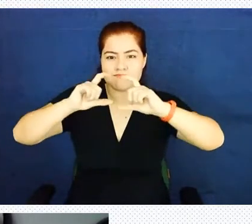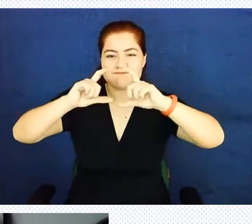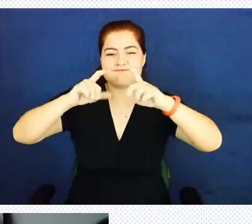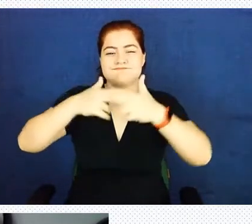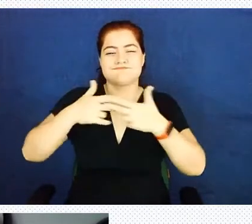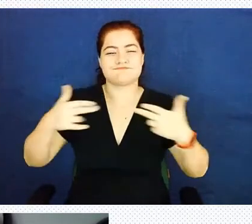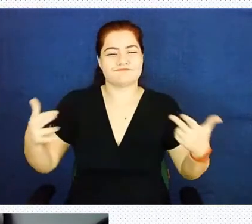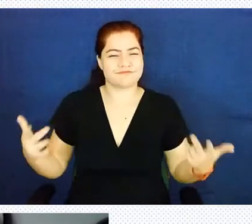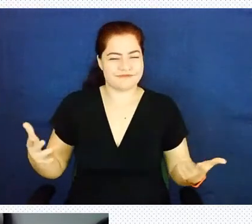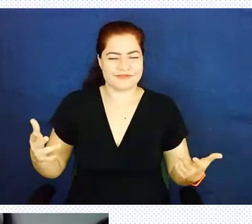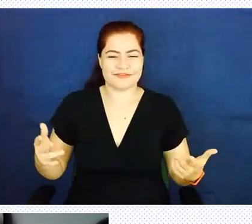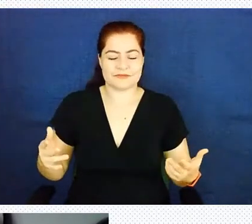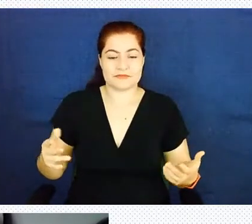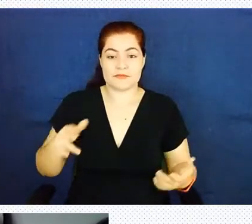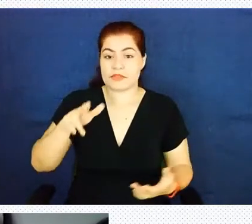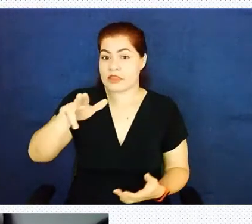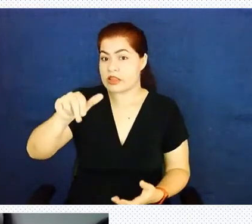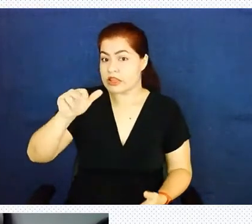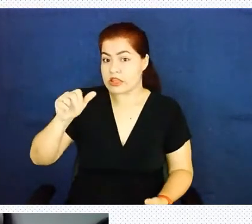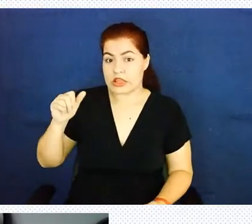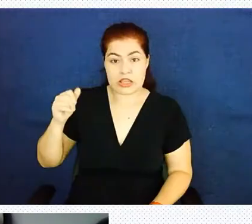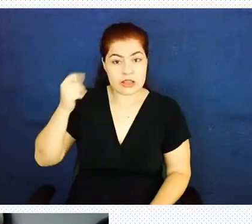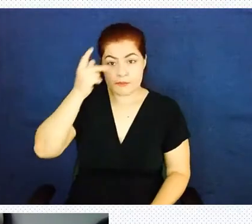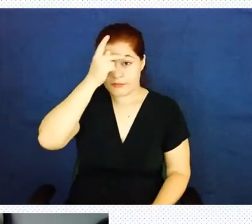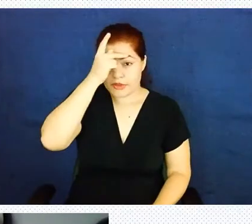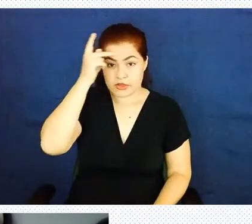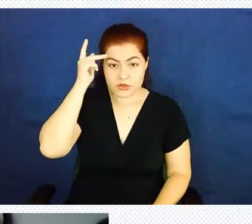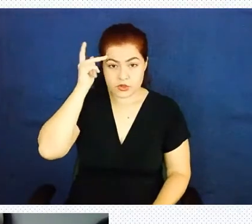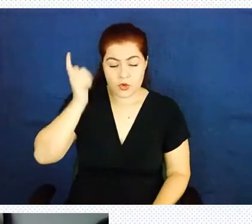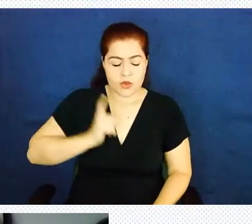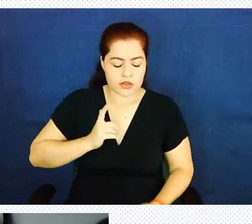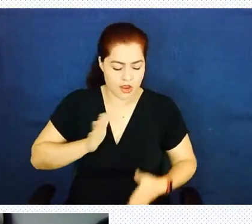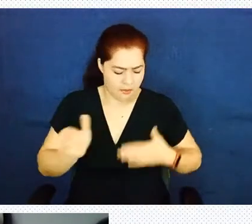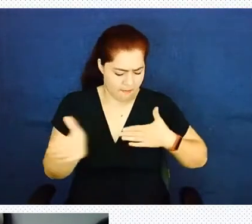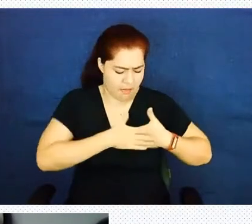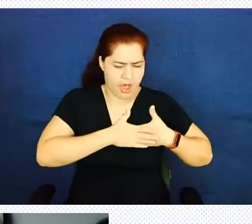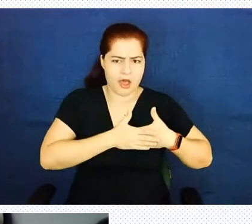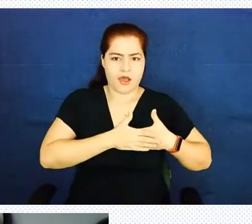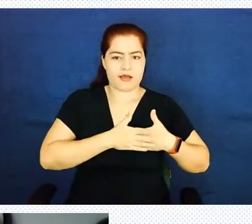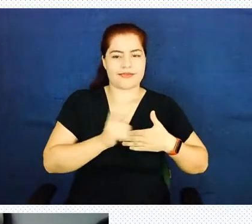Ninguém o possui impenetrável ou inacessível.